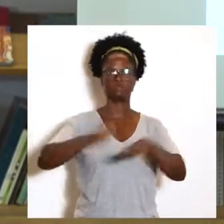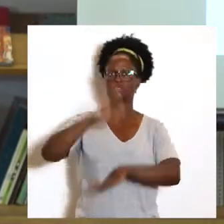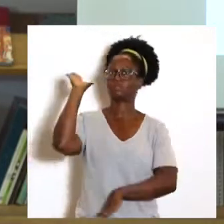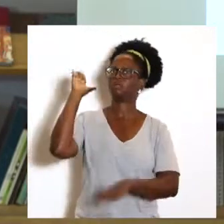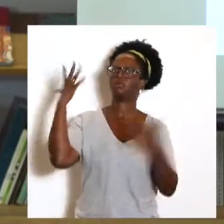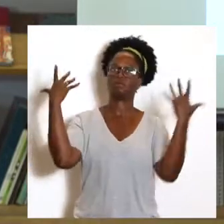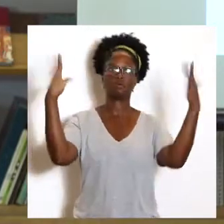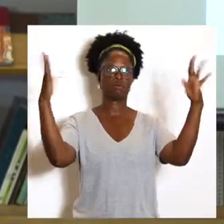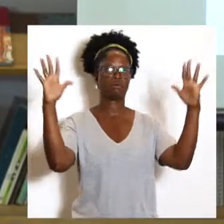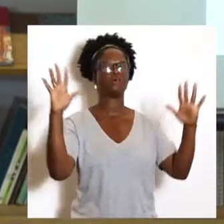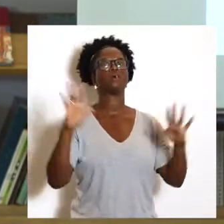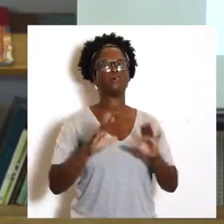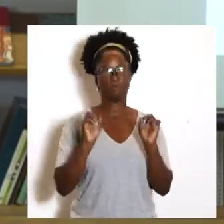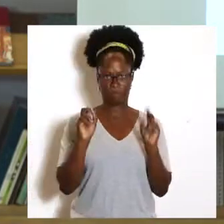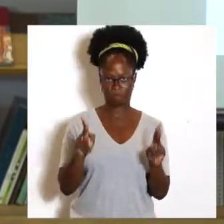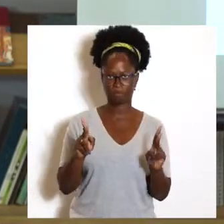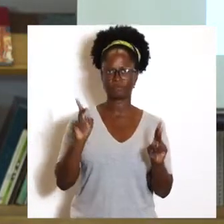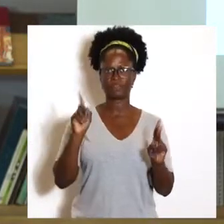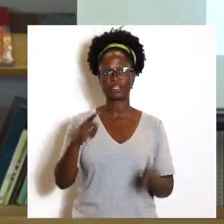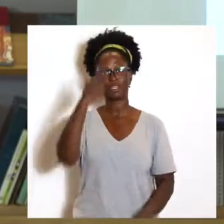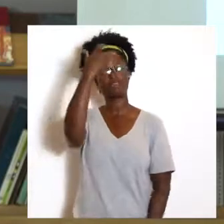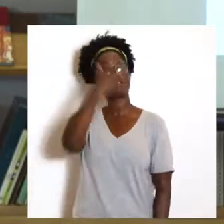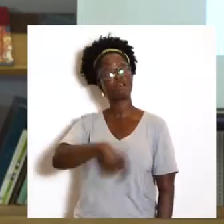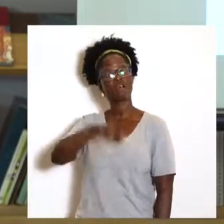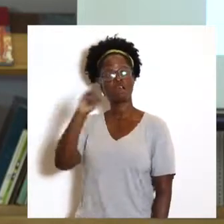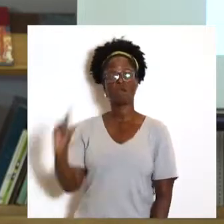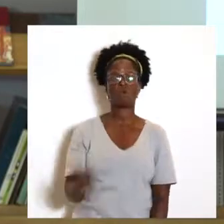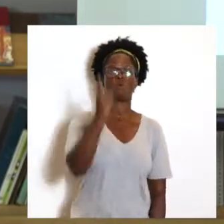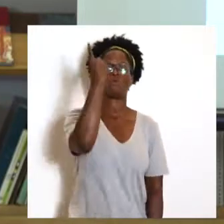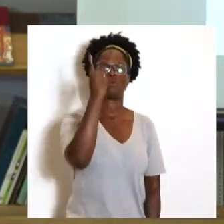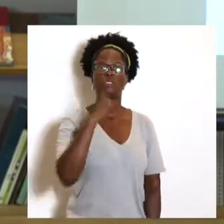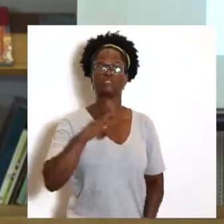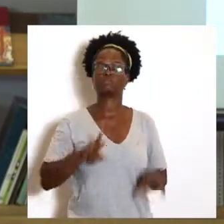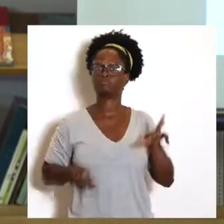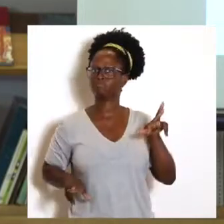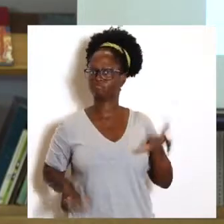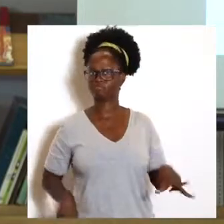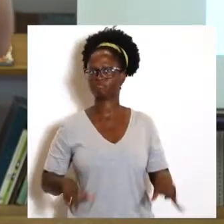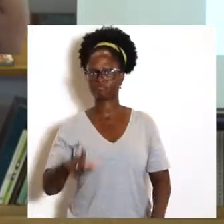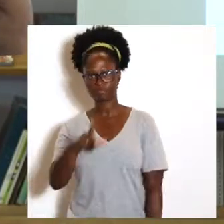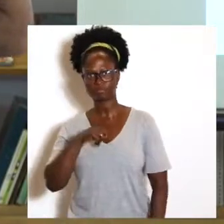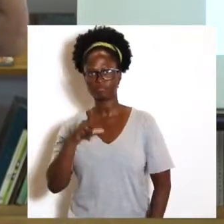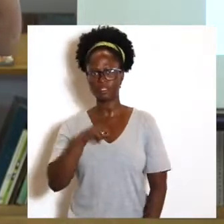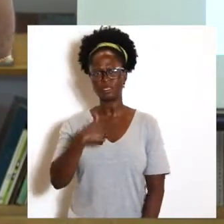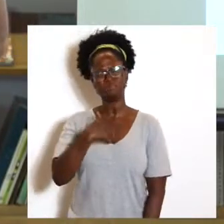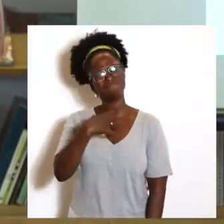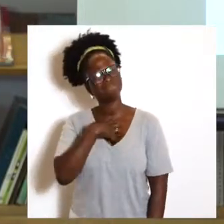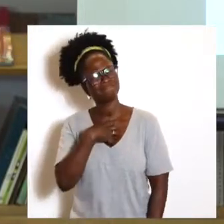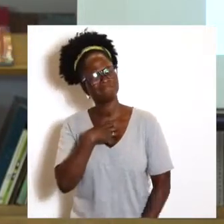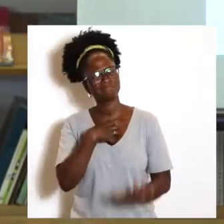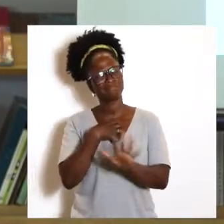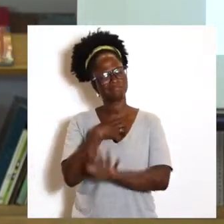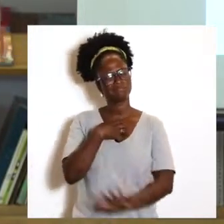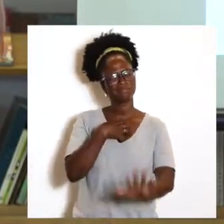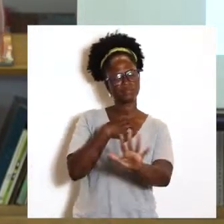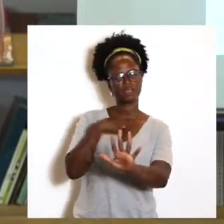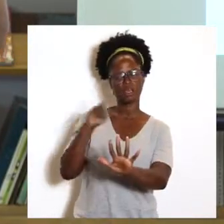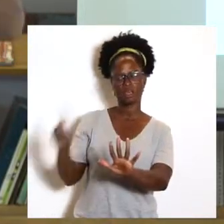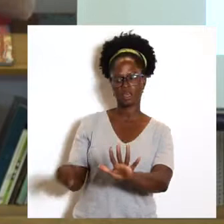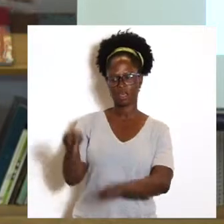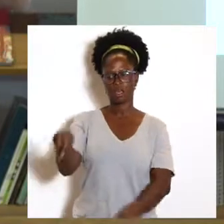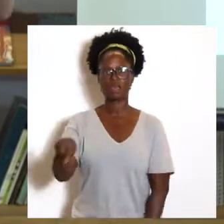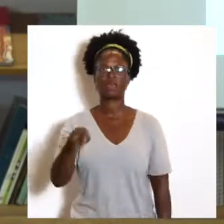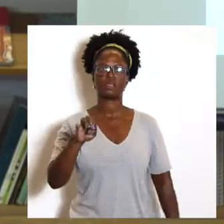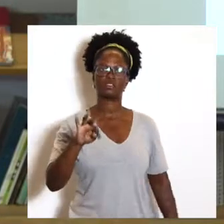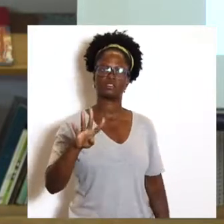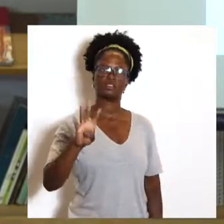sarau quem seria a única pessoa que talvez tenha uma diferença eo que eu sentir pelo menos é dona edith